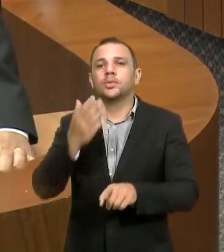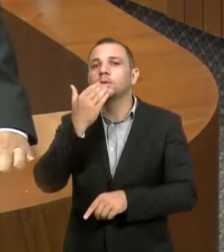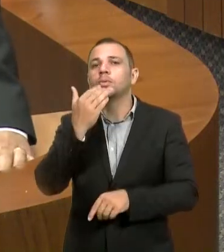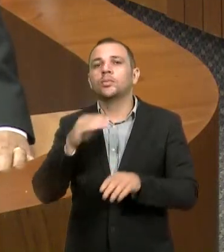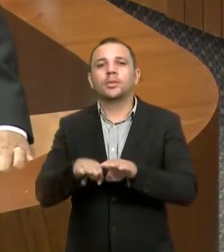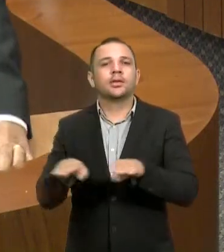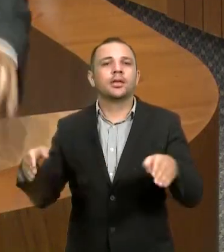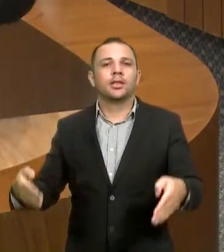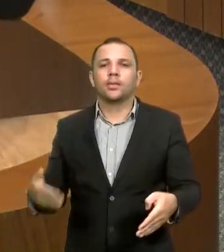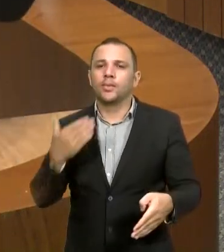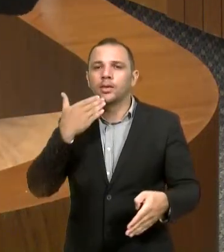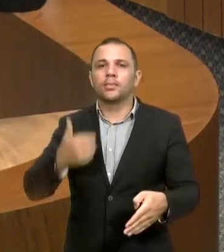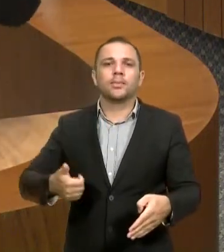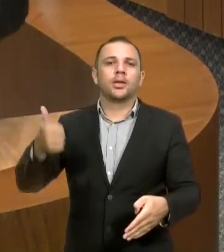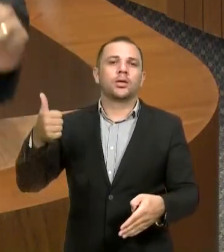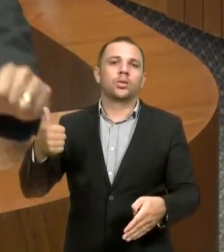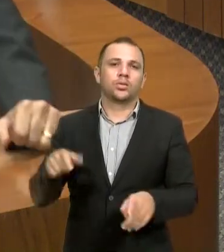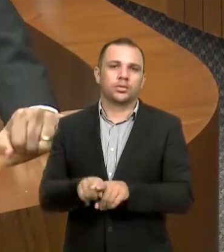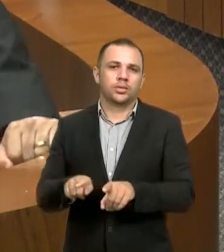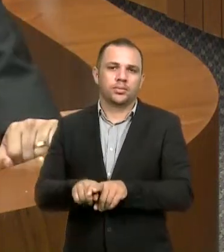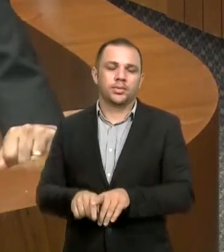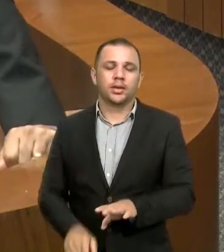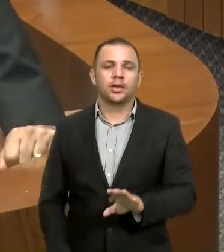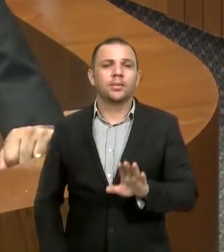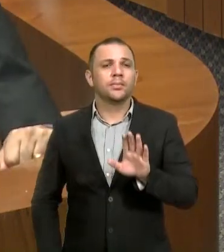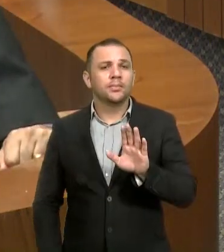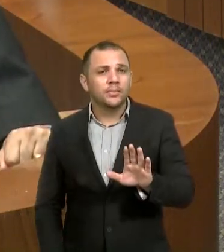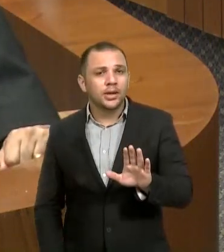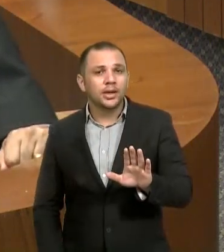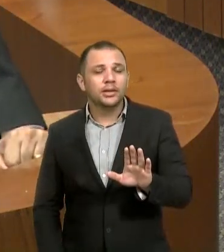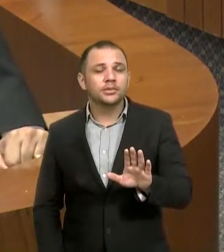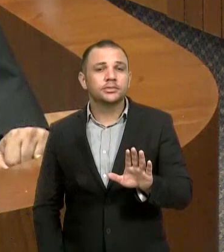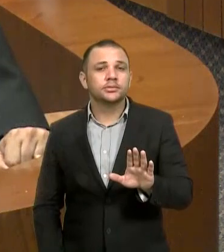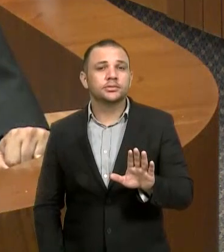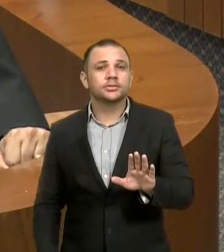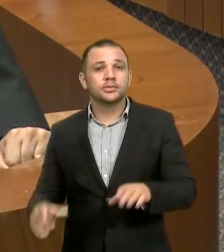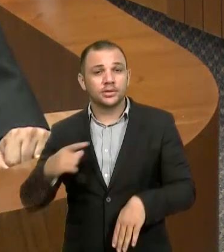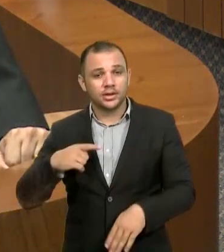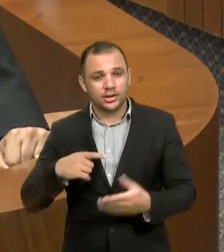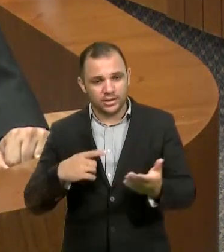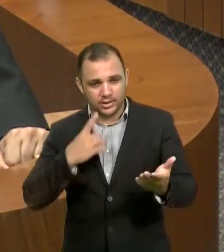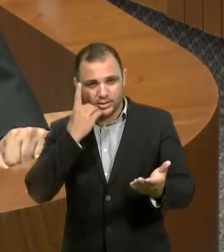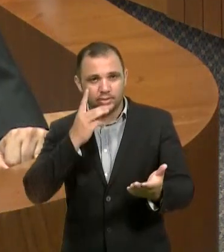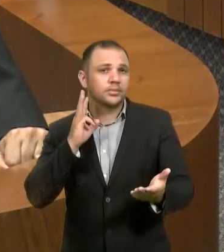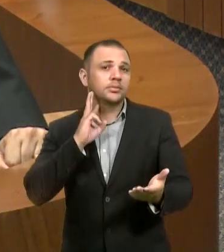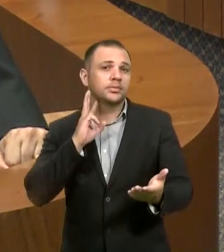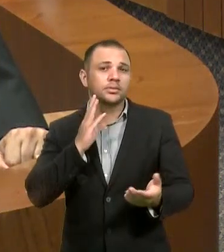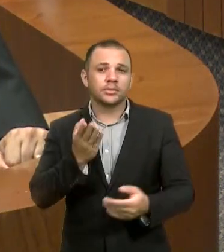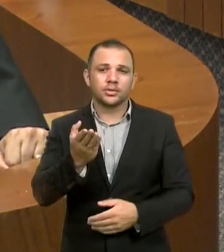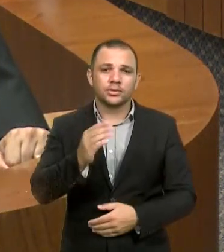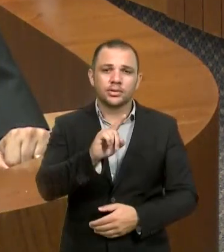mesa. Só que existem ainda, deputado Wellington, doutor Zé Jorge,